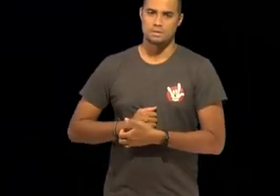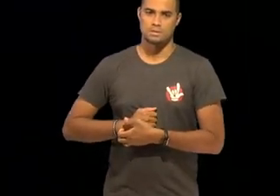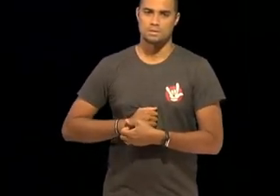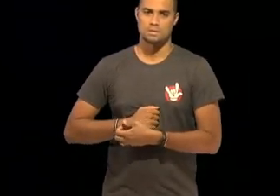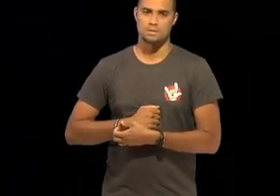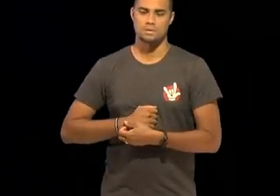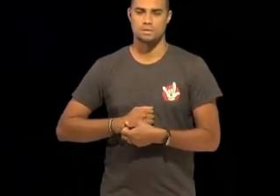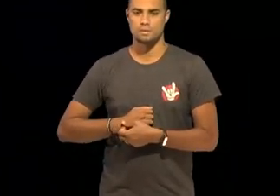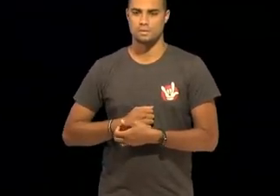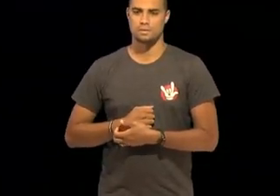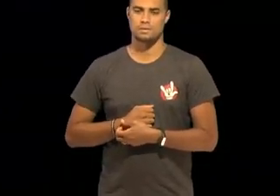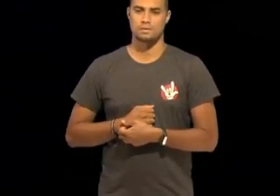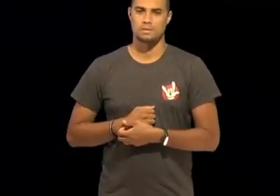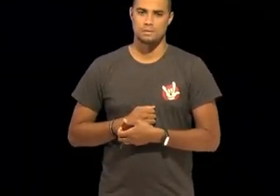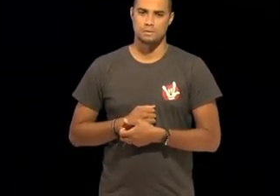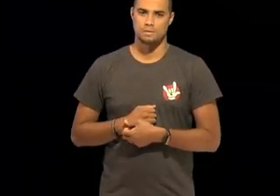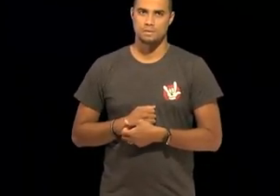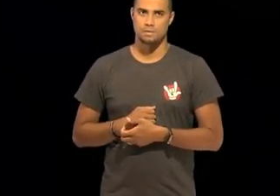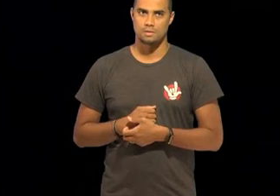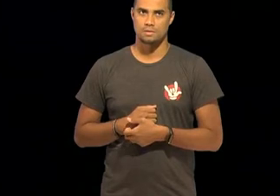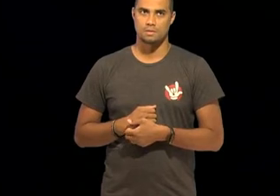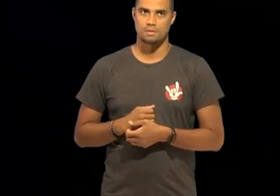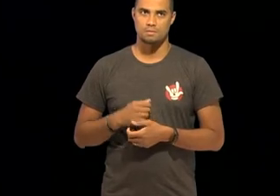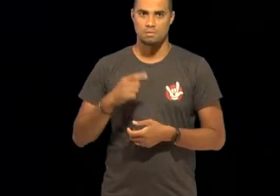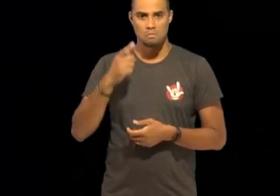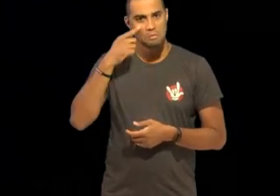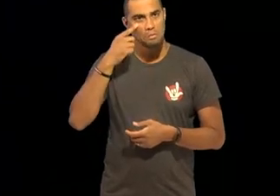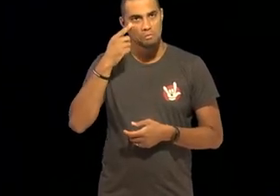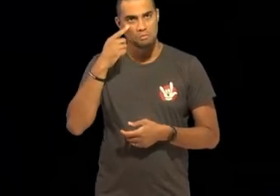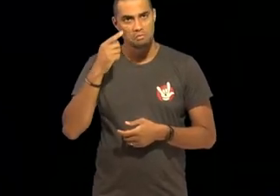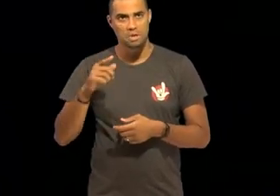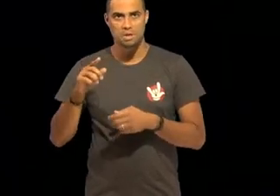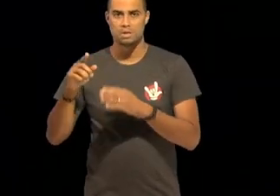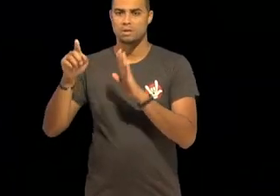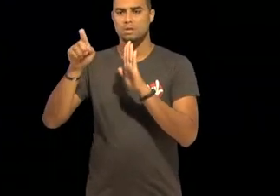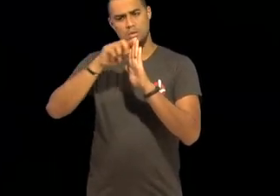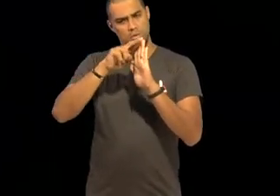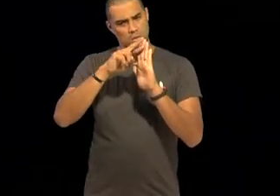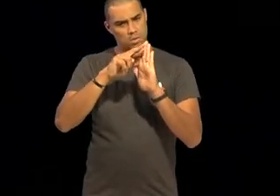ela seguiu as regras direitinho. Se ela está seguindo o Mag Ermelino.